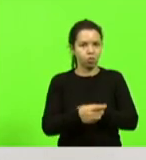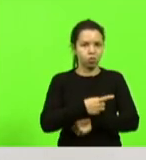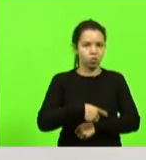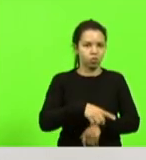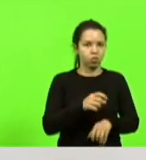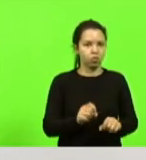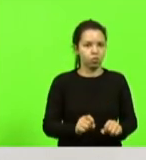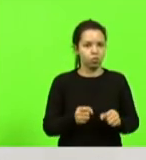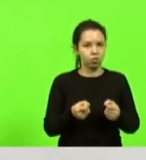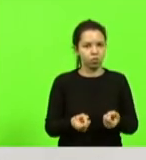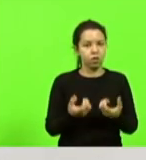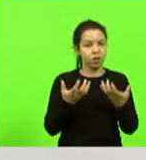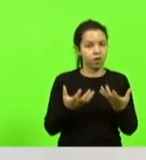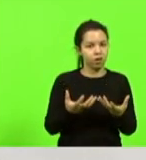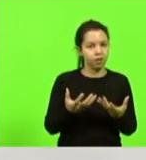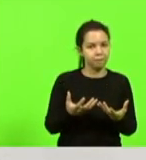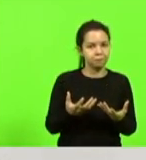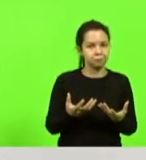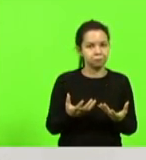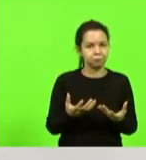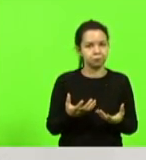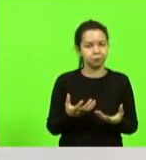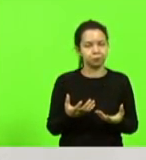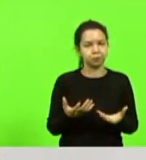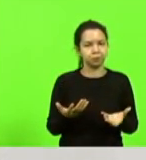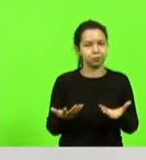de alguma forma, ali